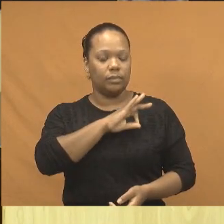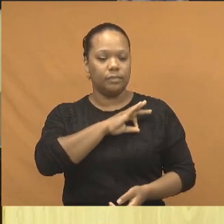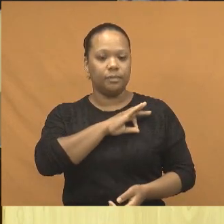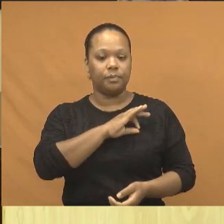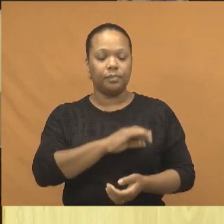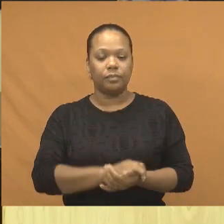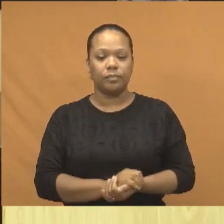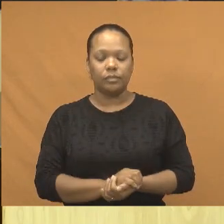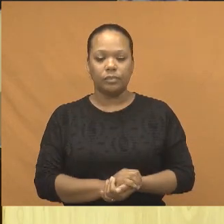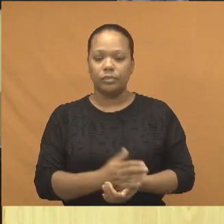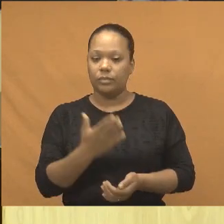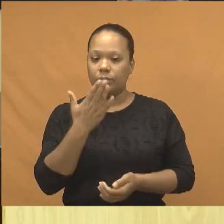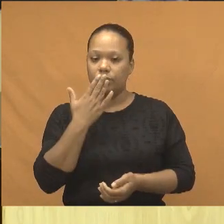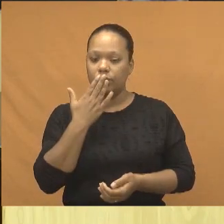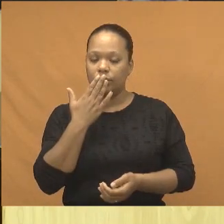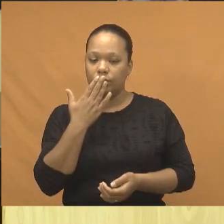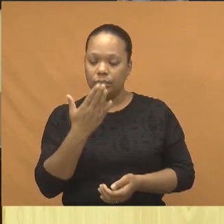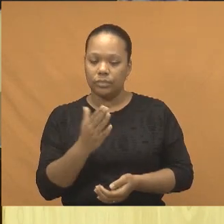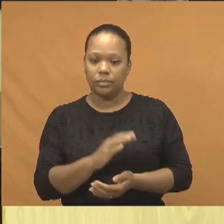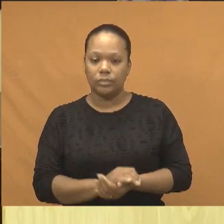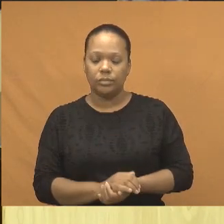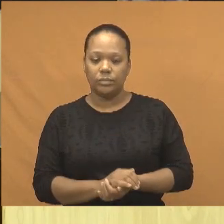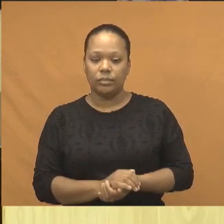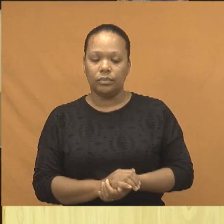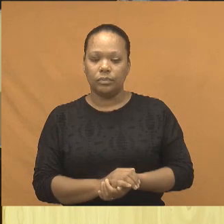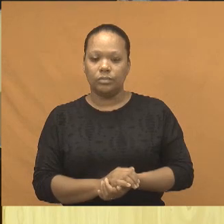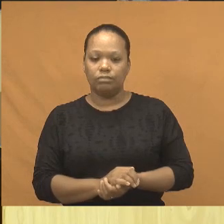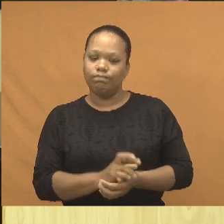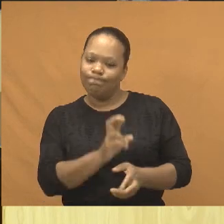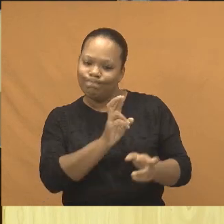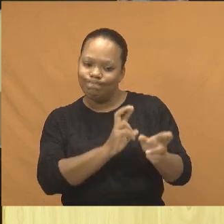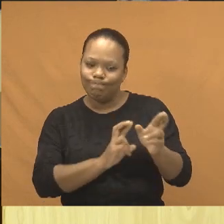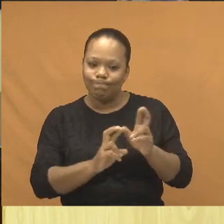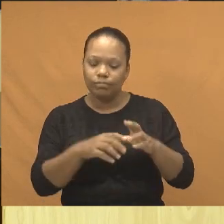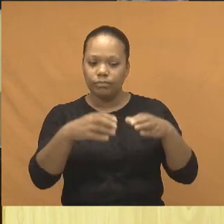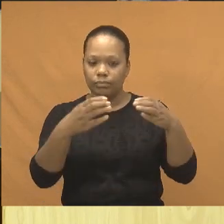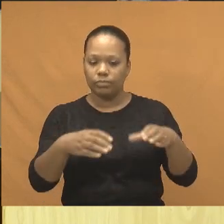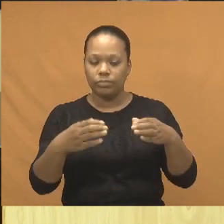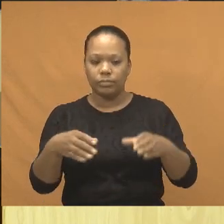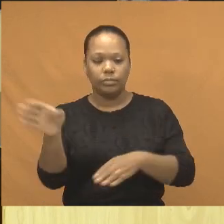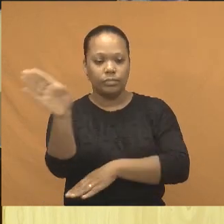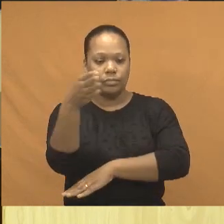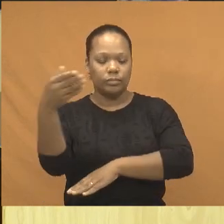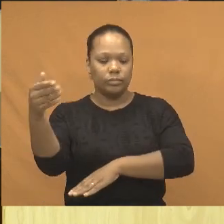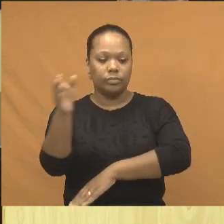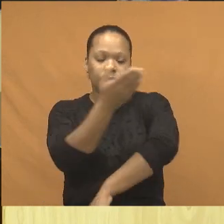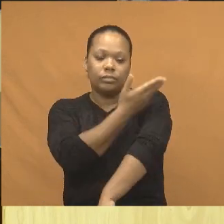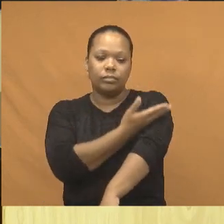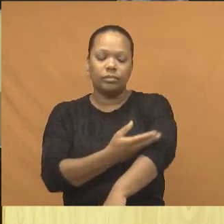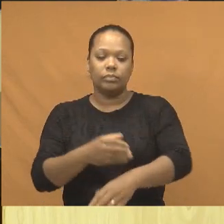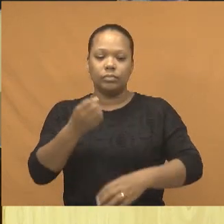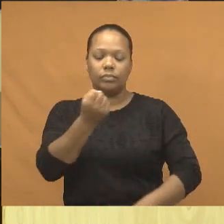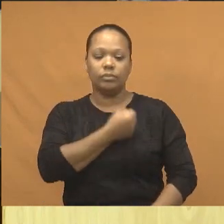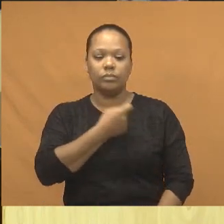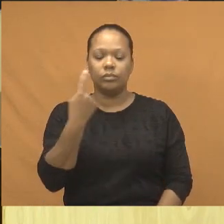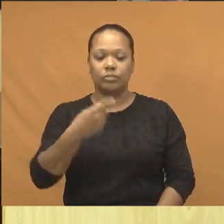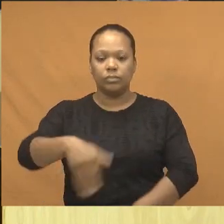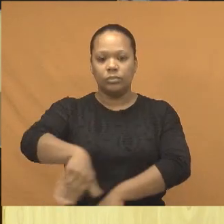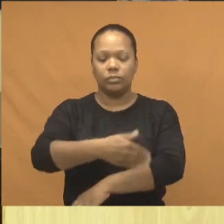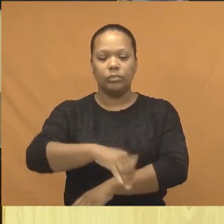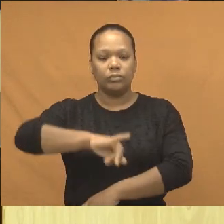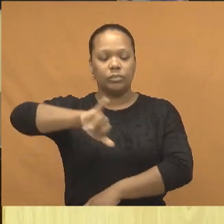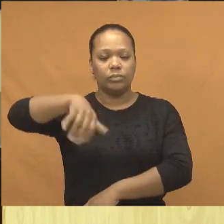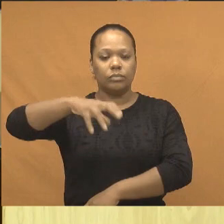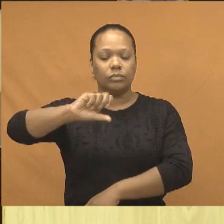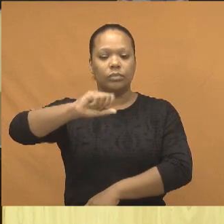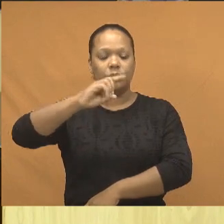Interior, solicitando a intensificação de rondas ostensivas no bairro Bandeira Branca 1, especialmente na Avenida João Batista